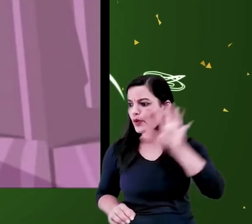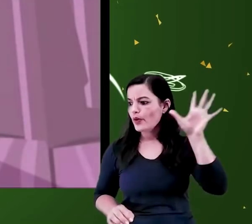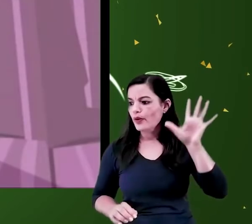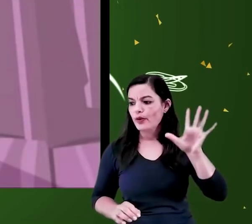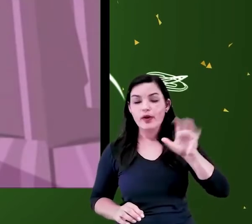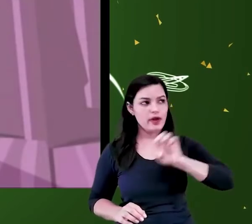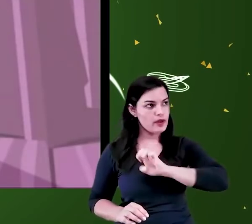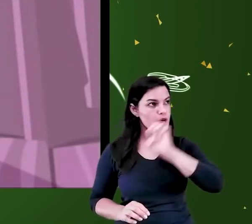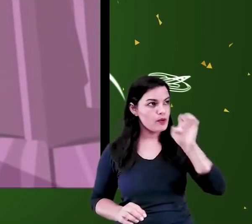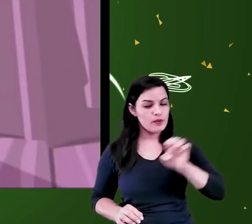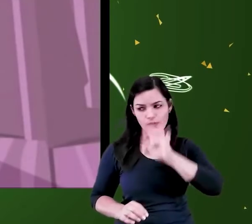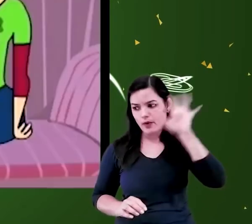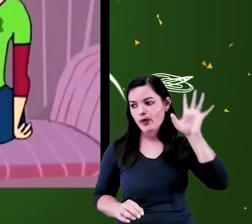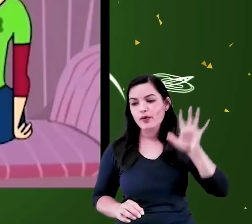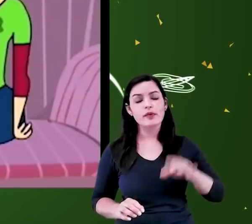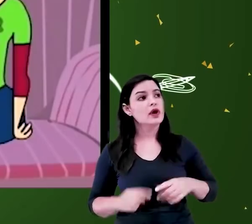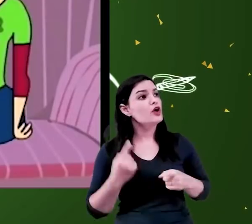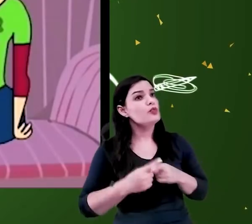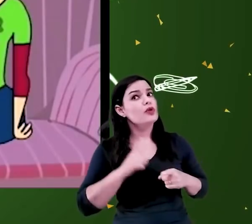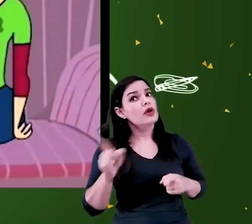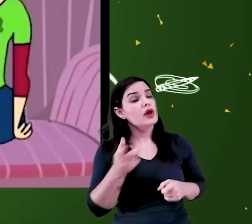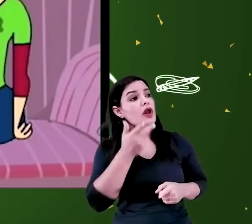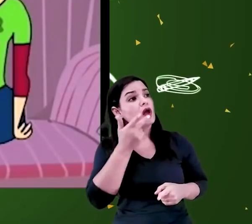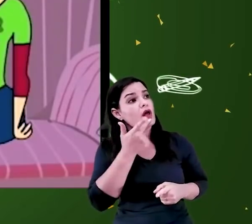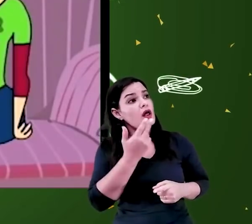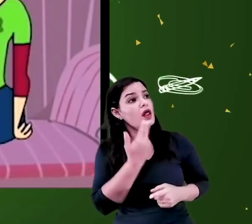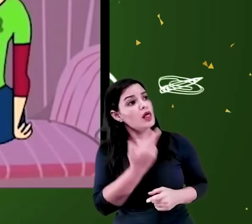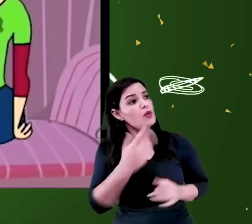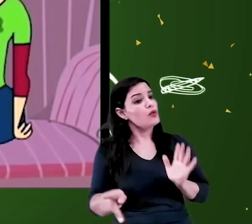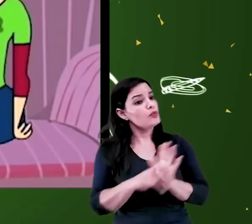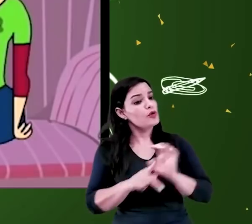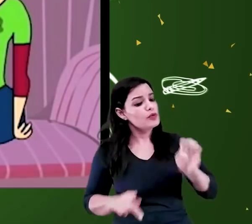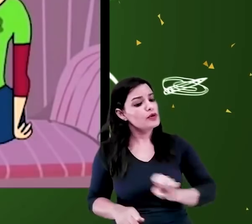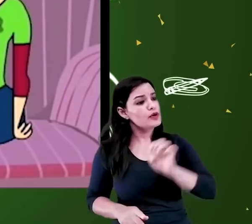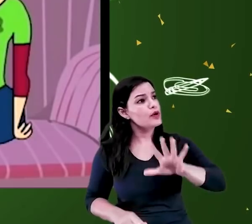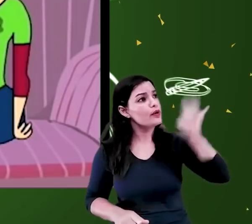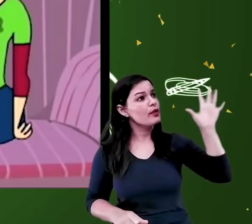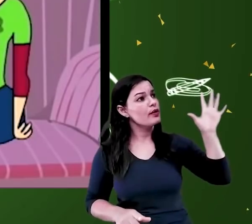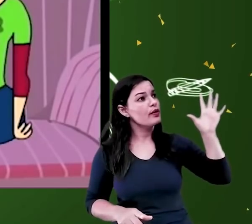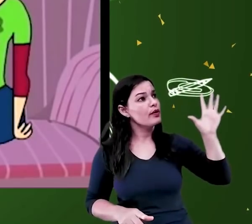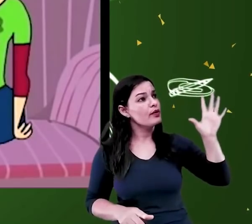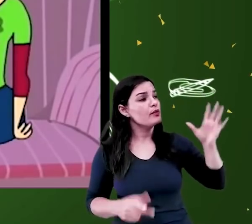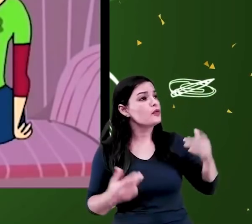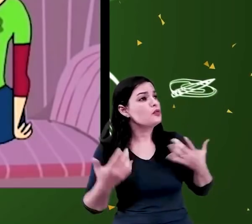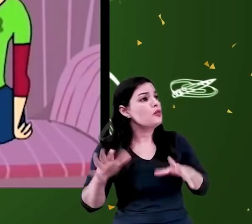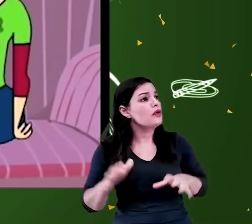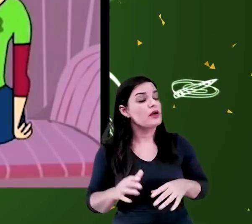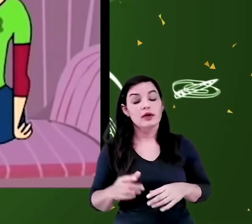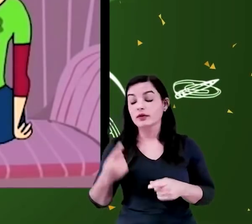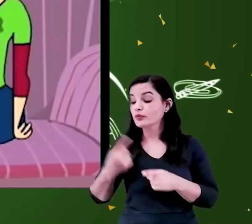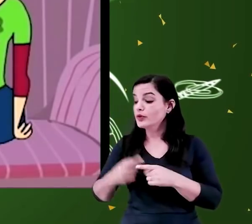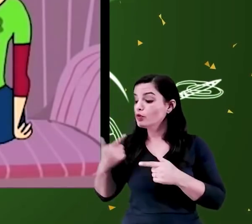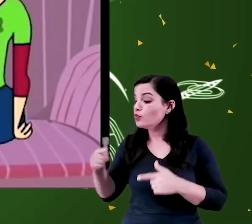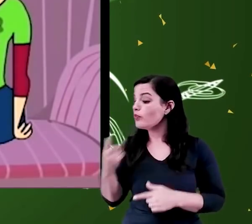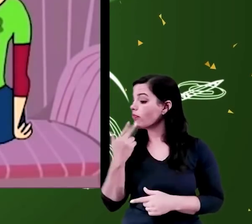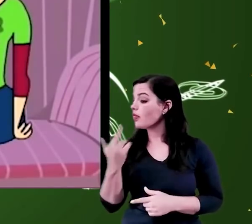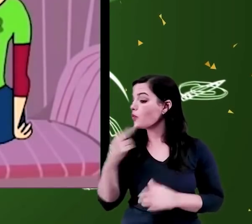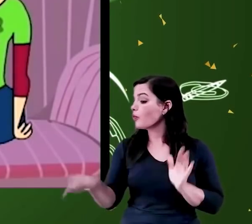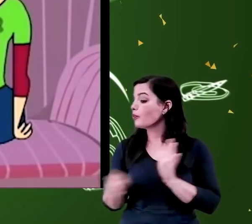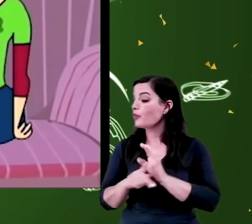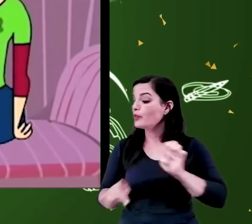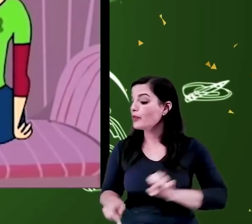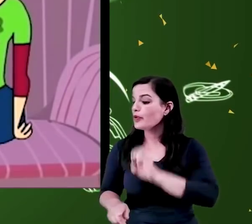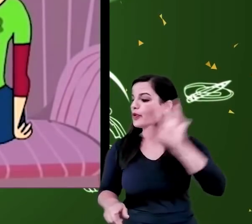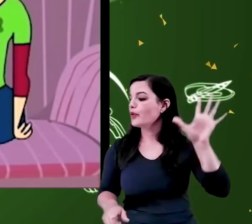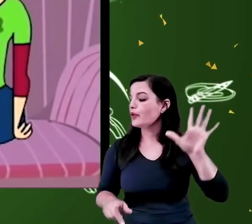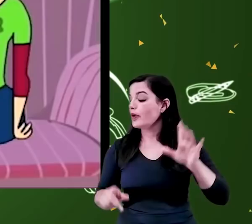fala europeus? Porque essa língua não existe. Cada país na Europa fala uma língua diferente. É que nem a gente